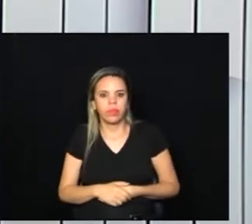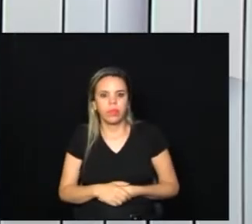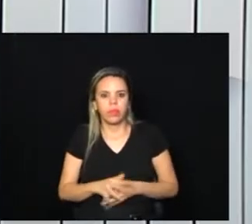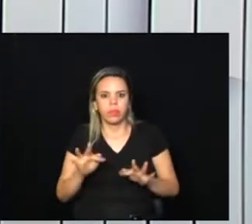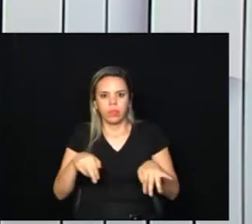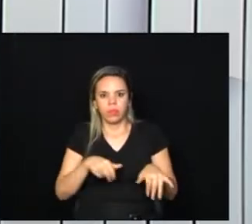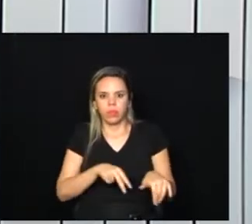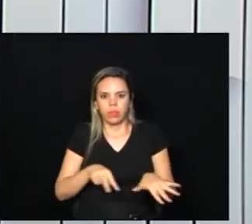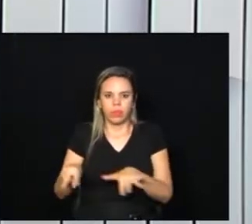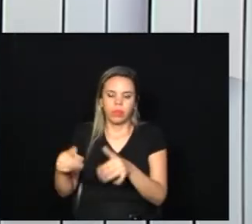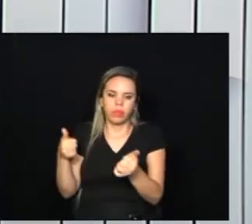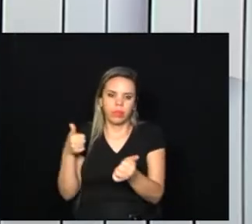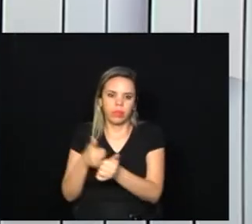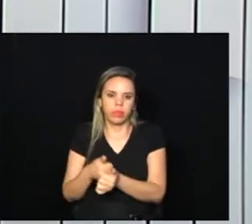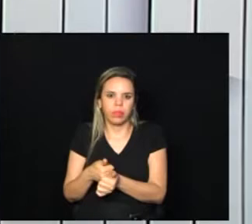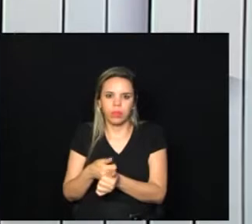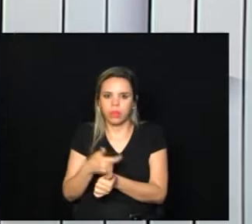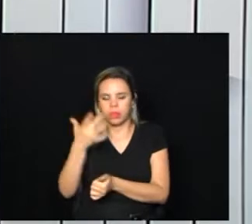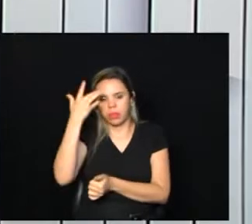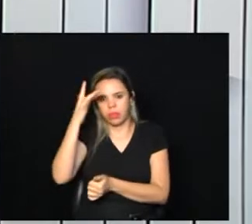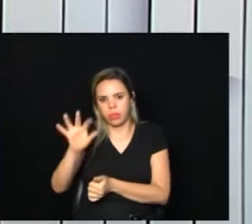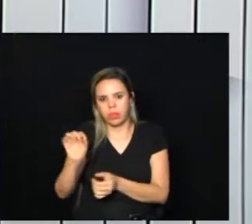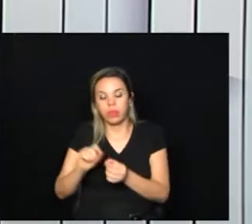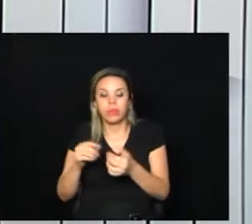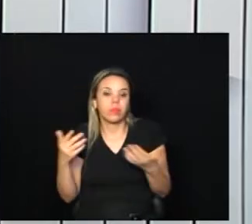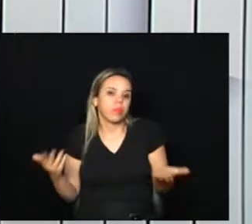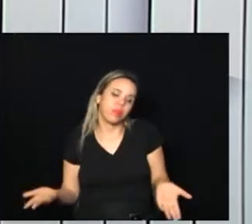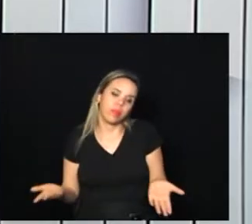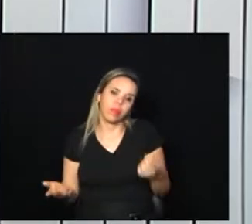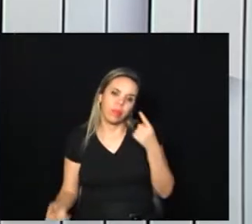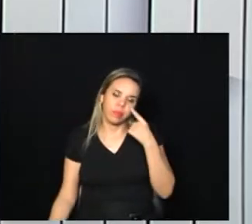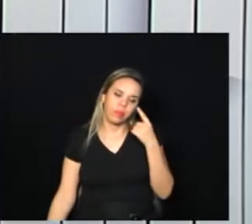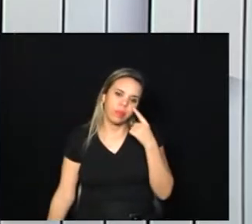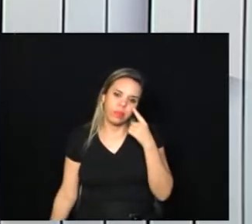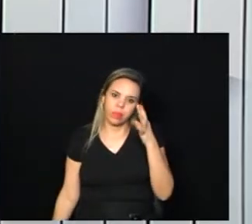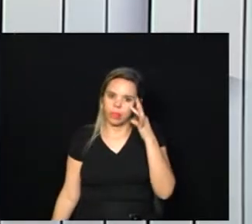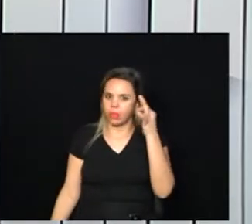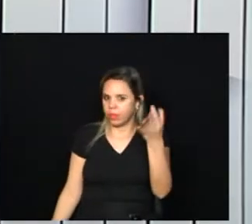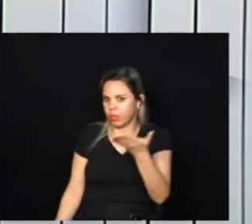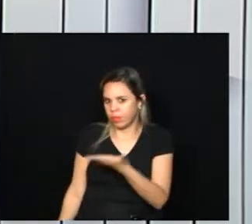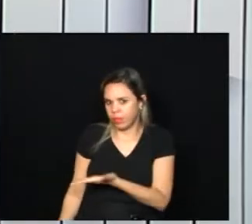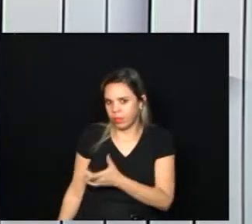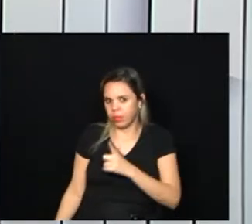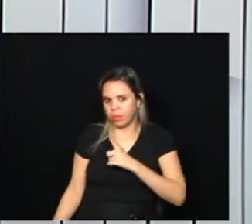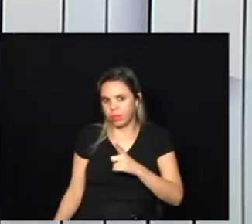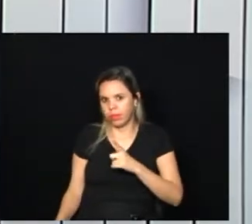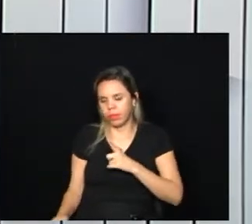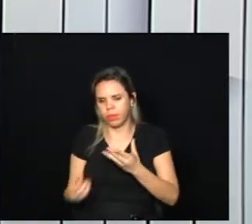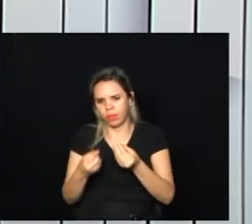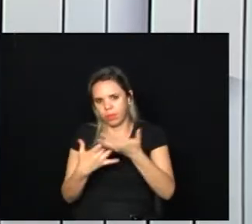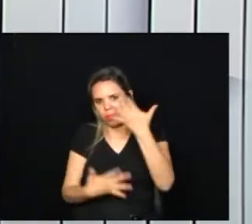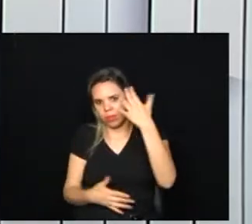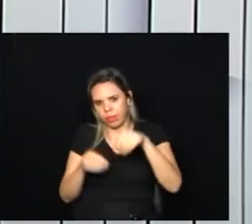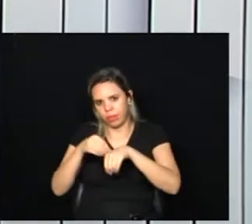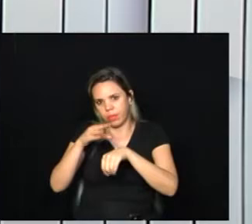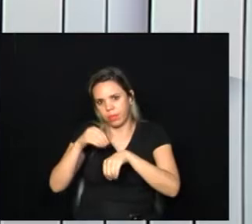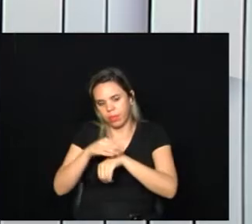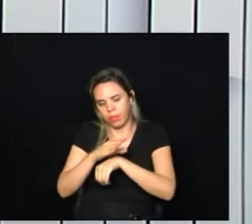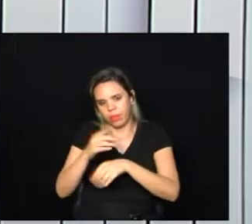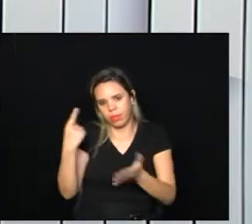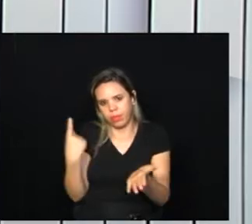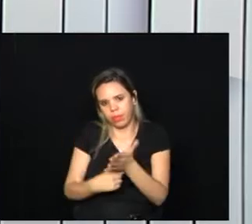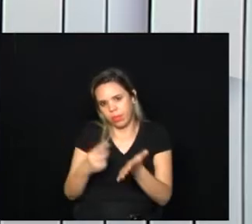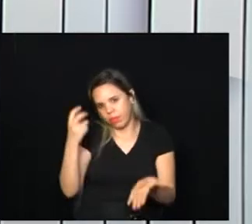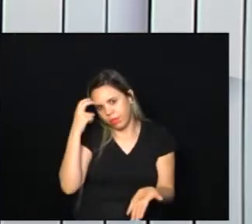de semana chegando e você ainda não sabe o que fazer? Então fique atento, porque nós temos muitas dicas na nossa